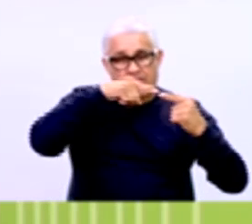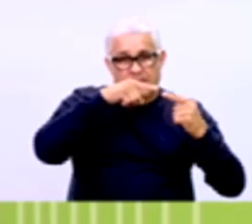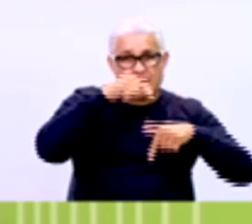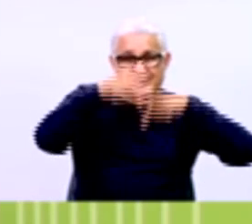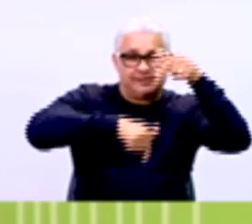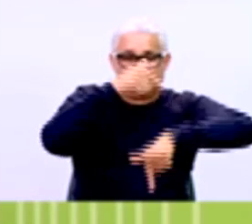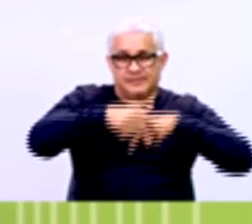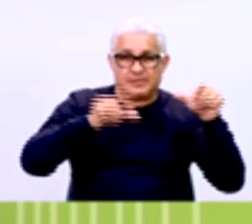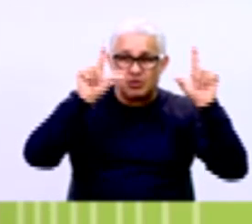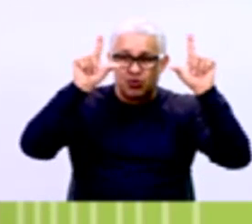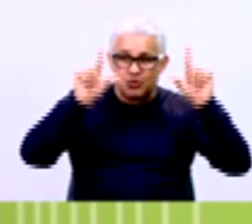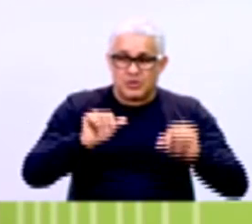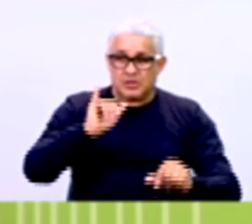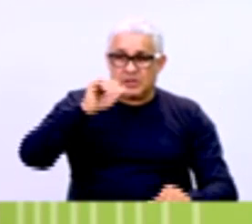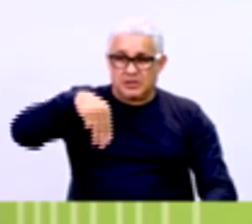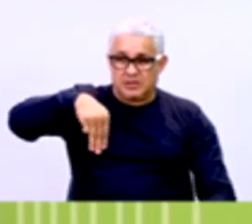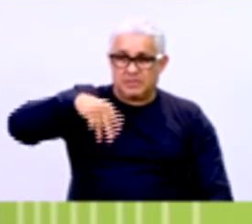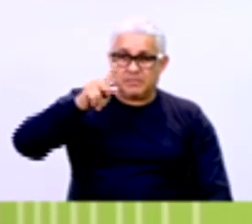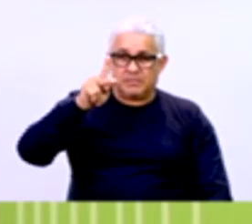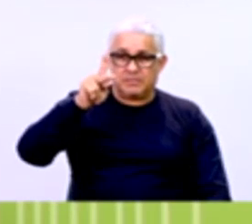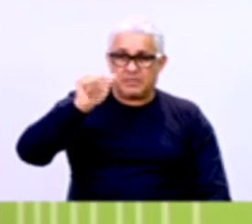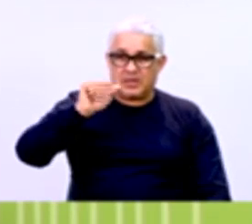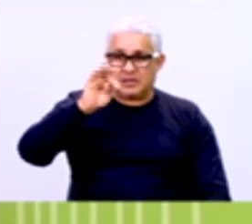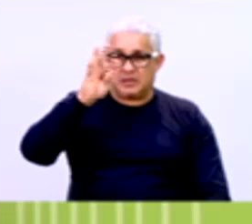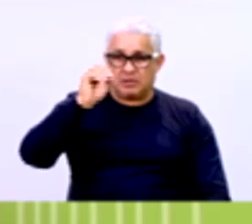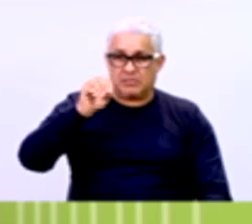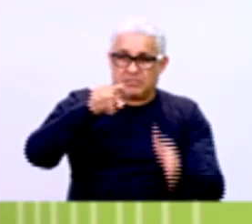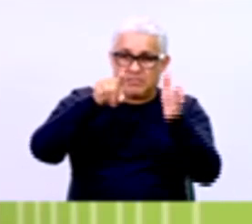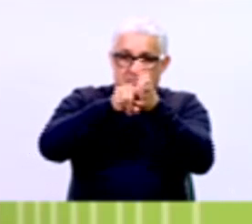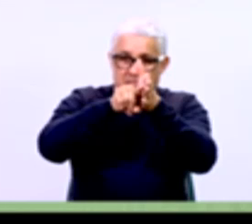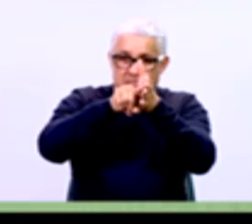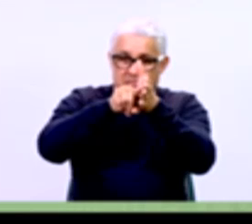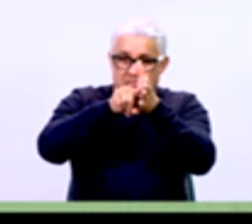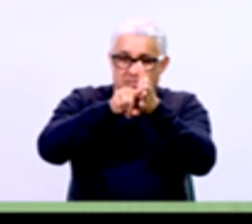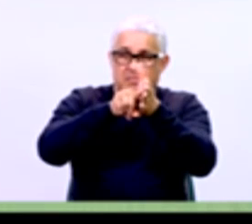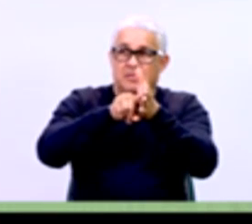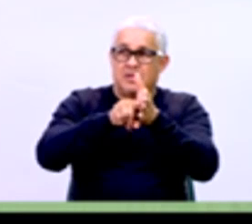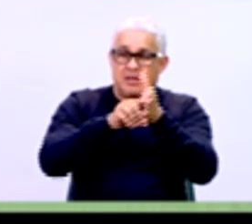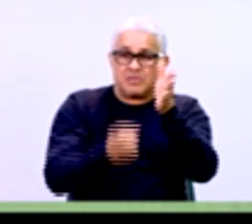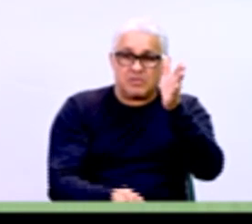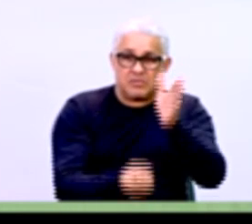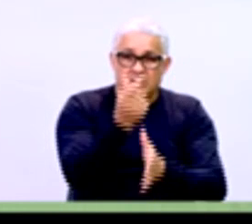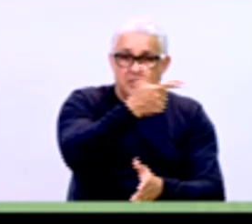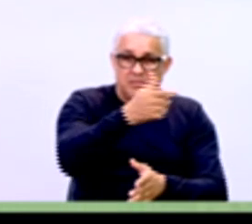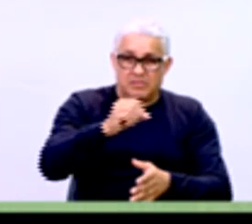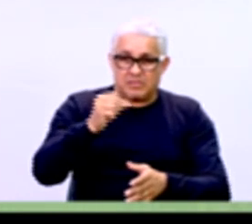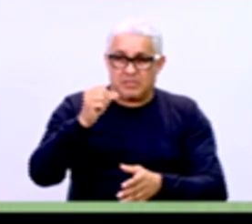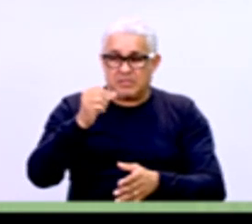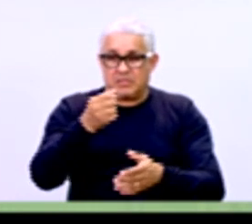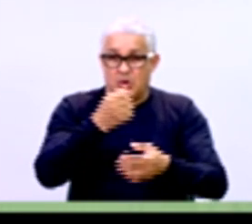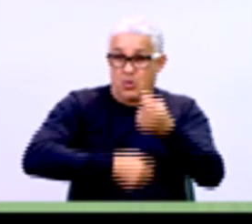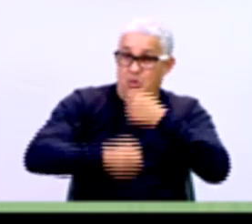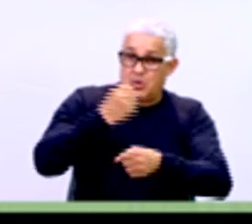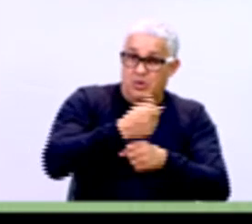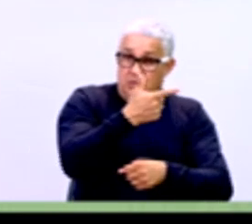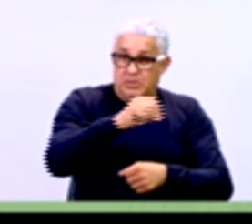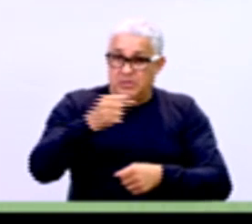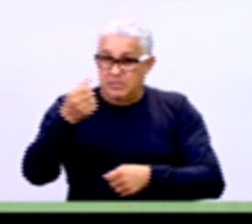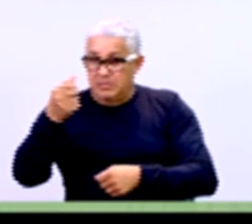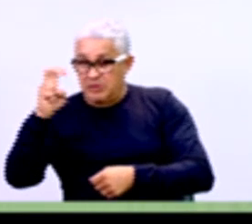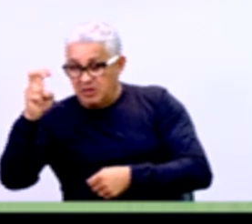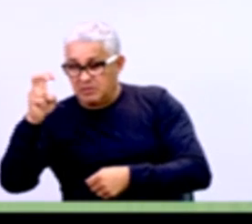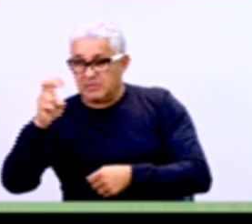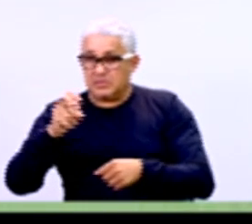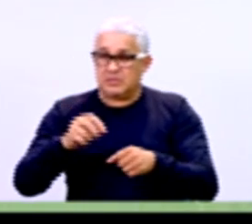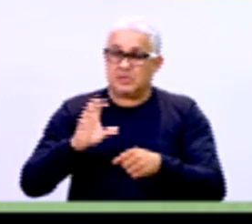a minimizar o impacto negativo ao meio ambiente. Ela surgiu em 2005 para